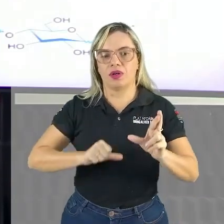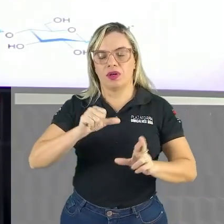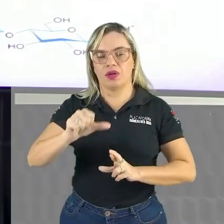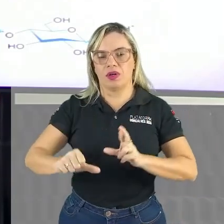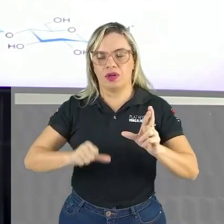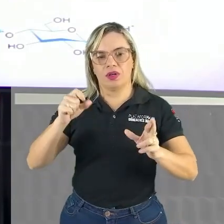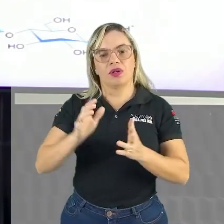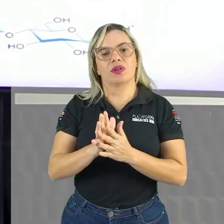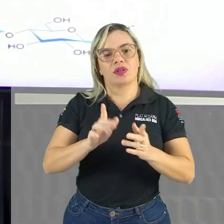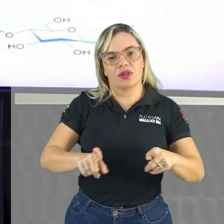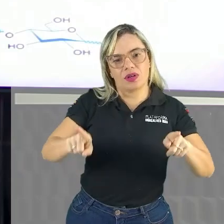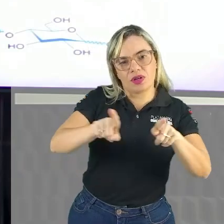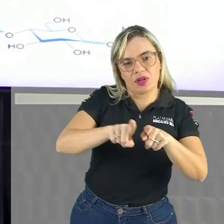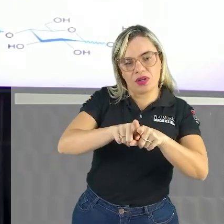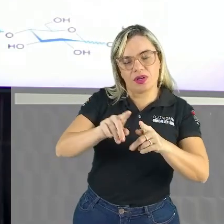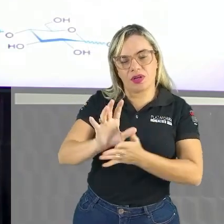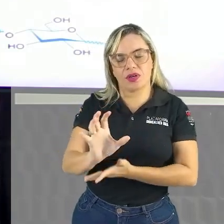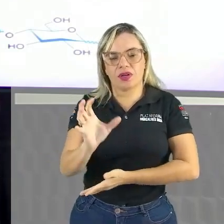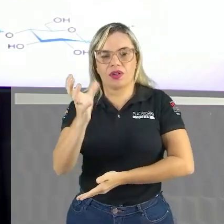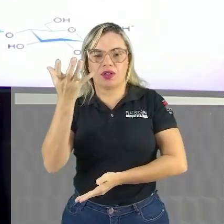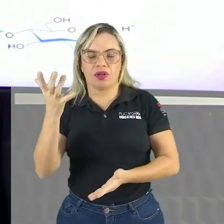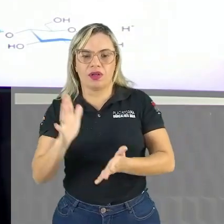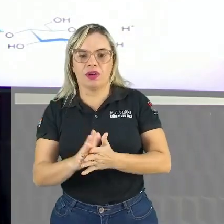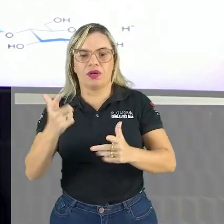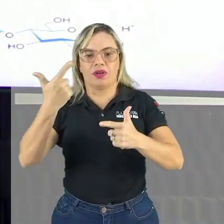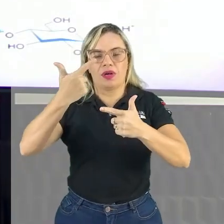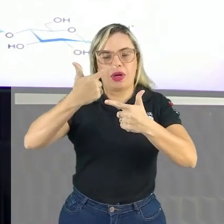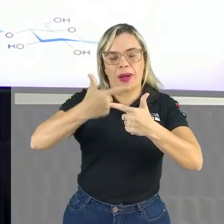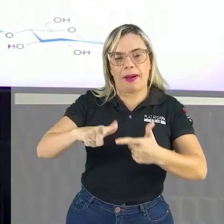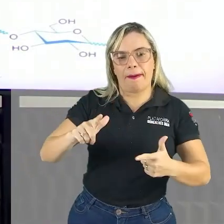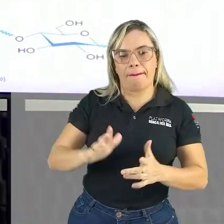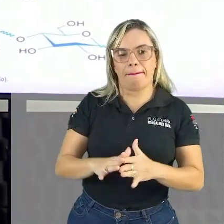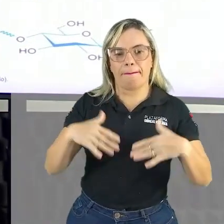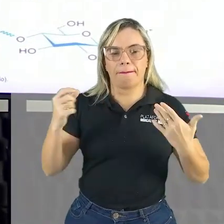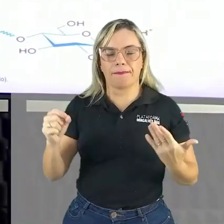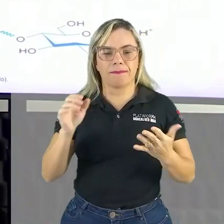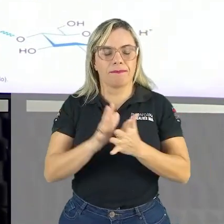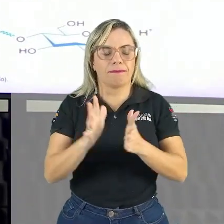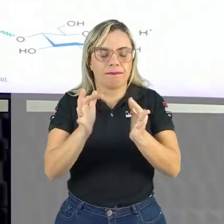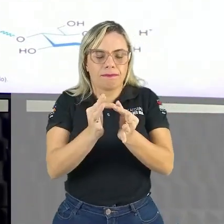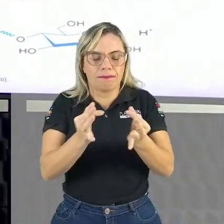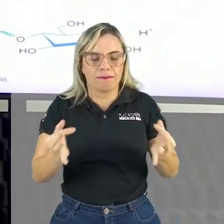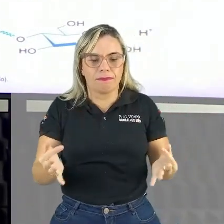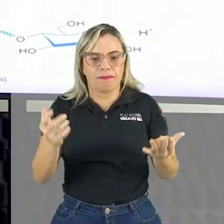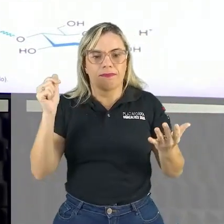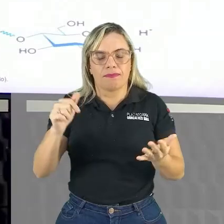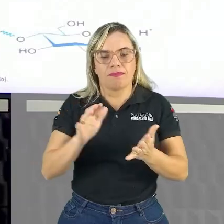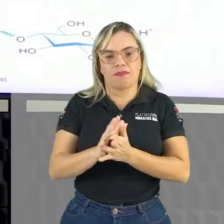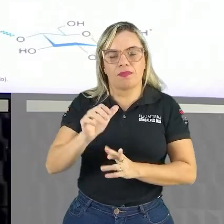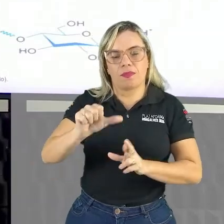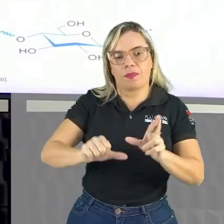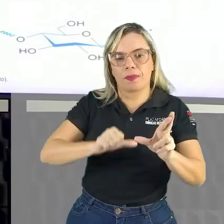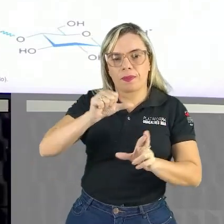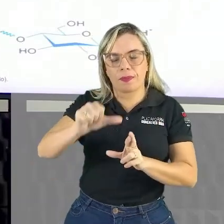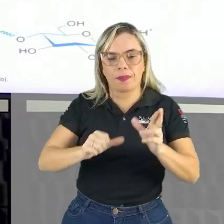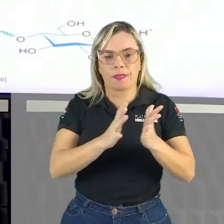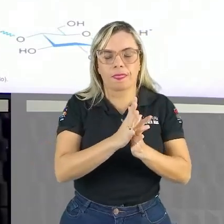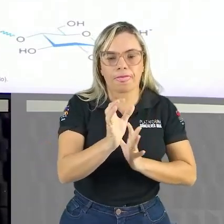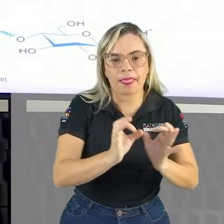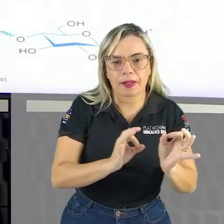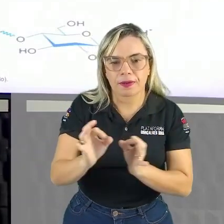dessa forma? Eu vou dividir simplesmente aquela reação em etapas.